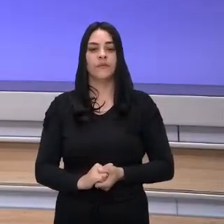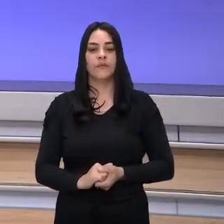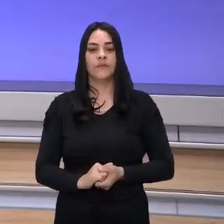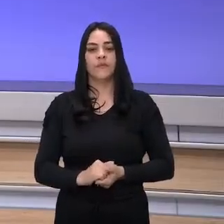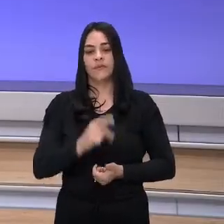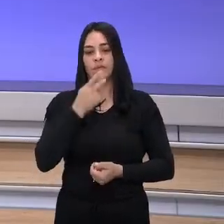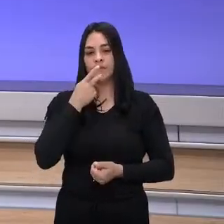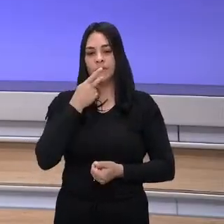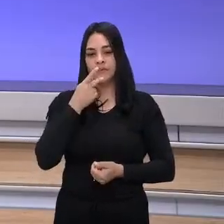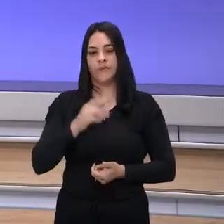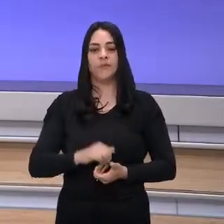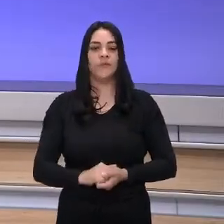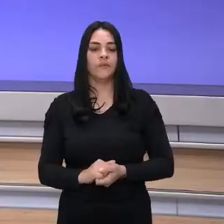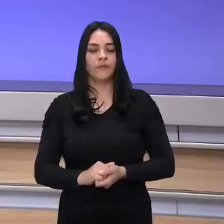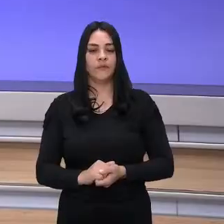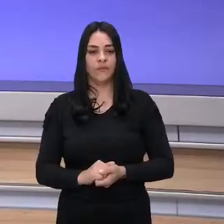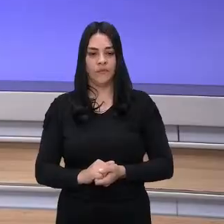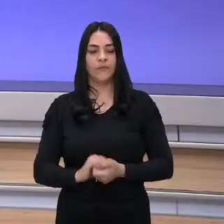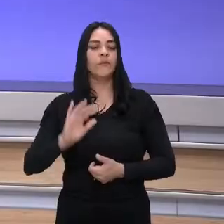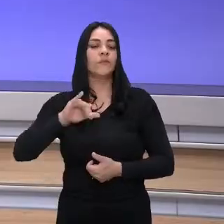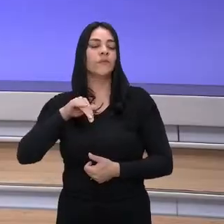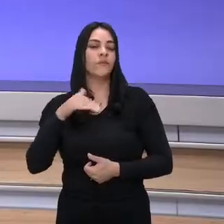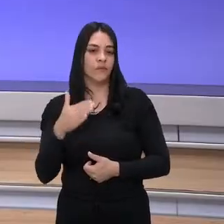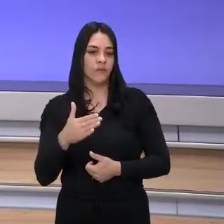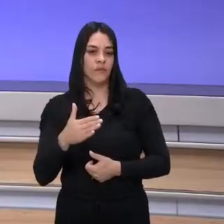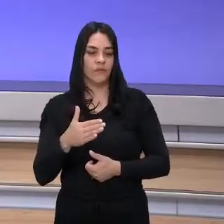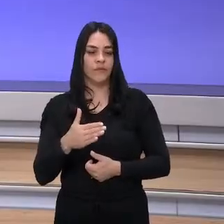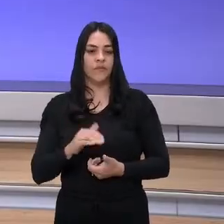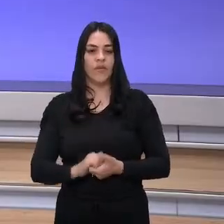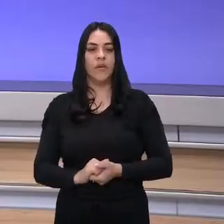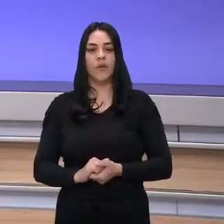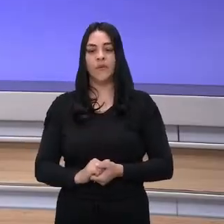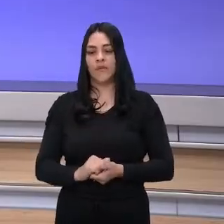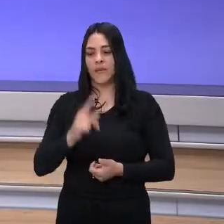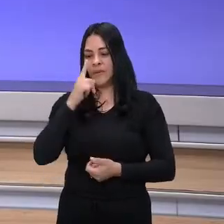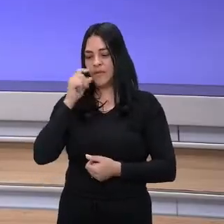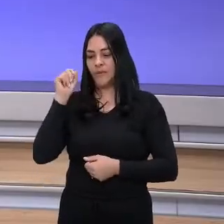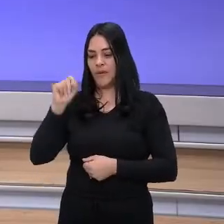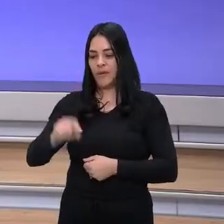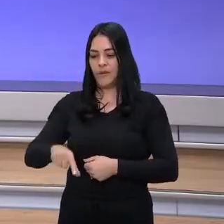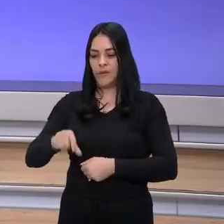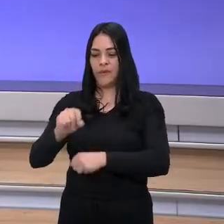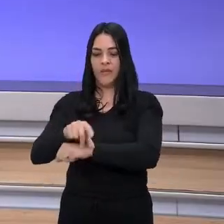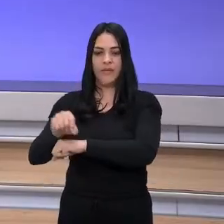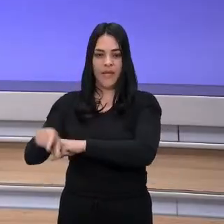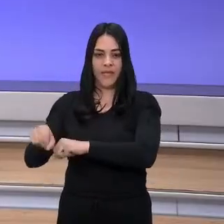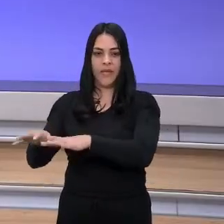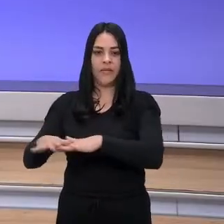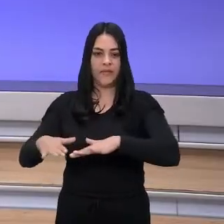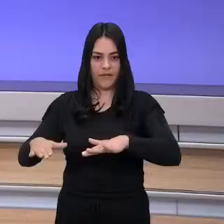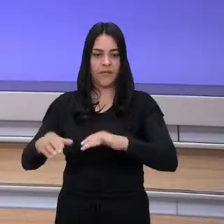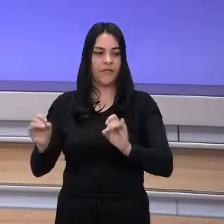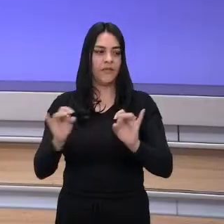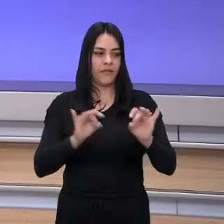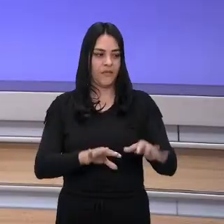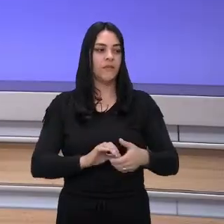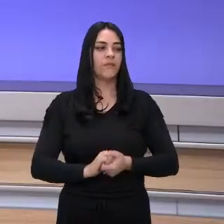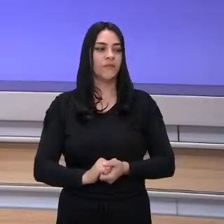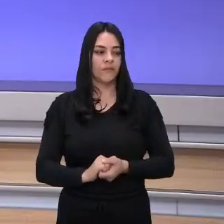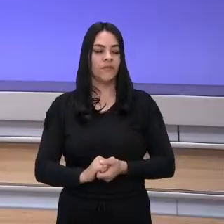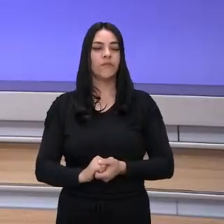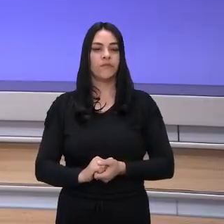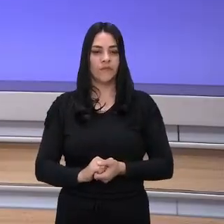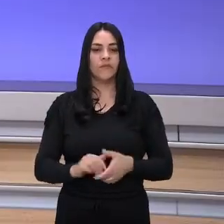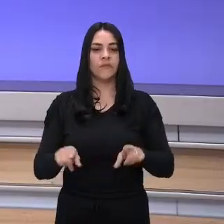Que diz assim: quando não compostamos, deixamos para trás um potencial